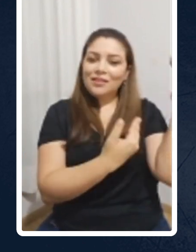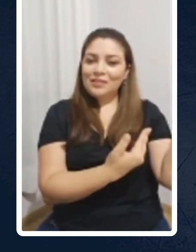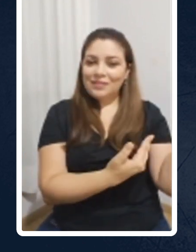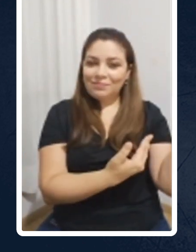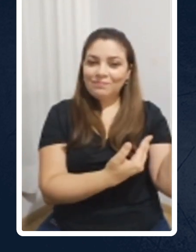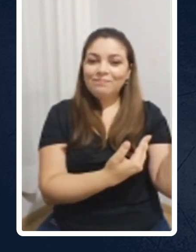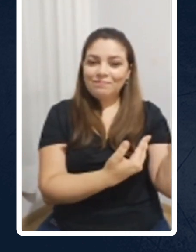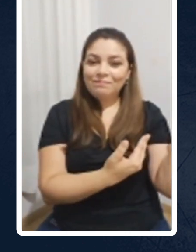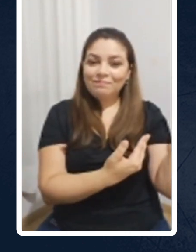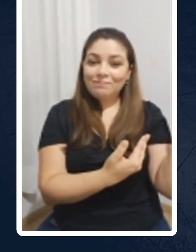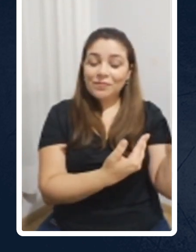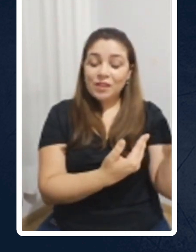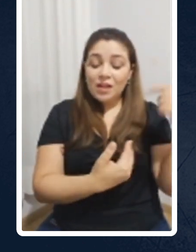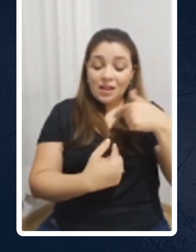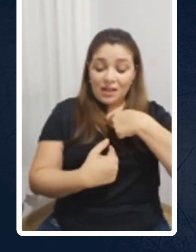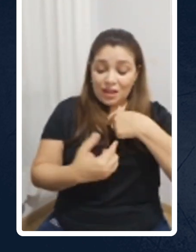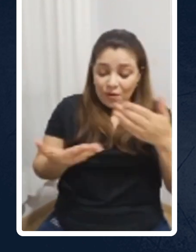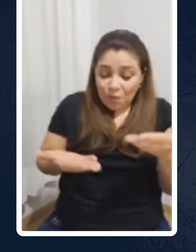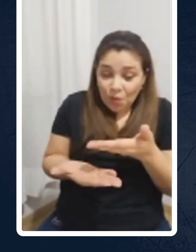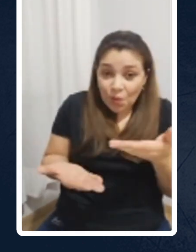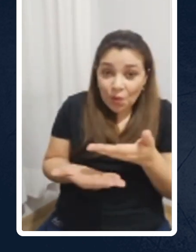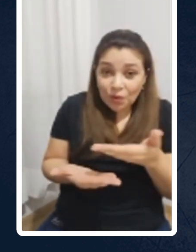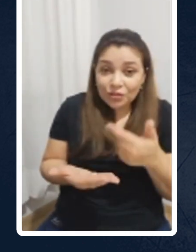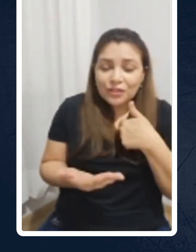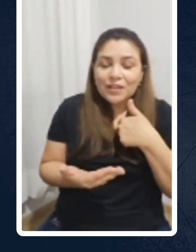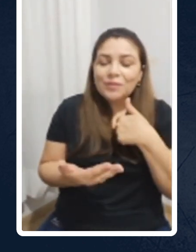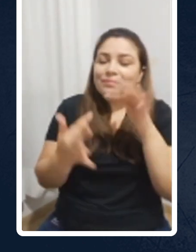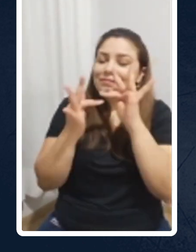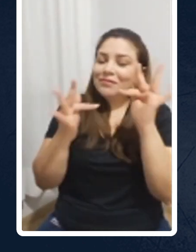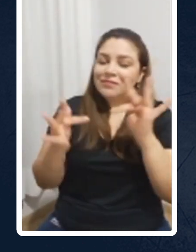Eu me alegro com o presente.